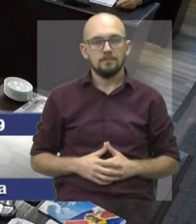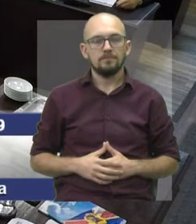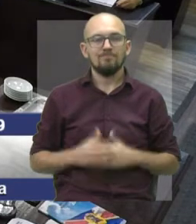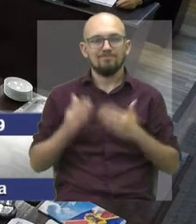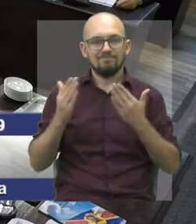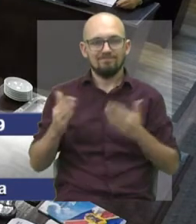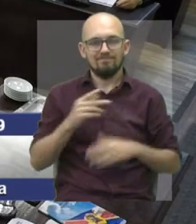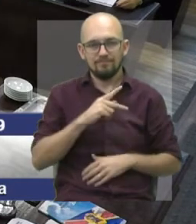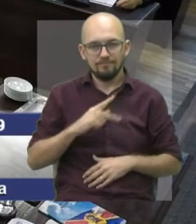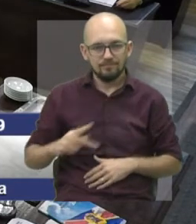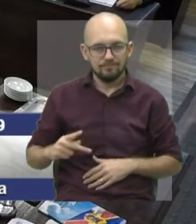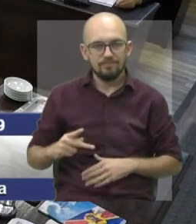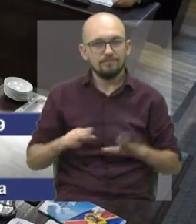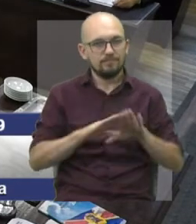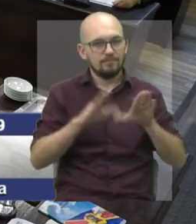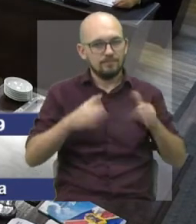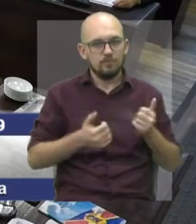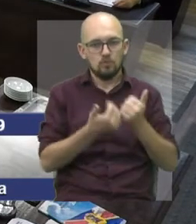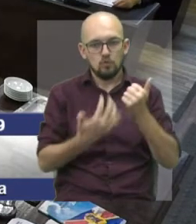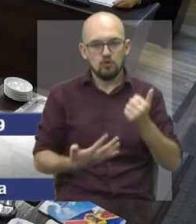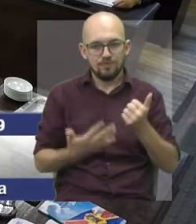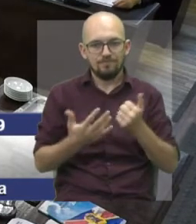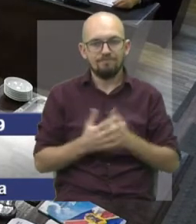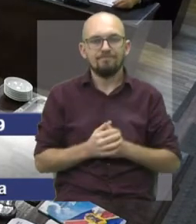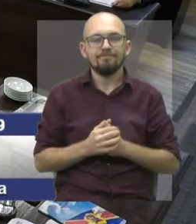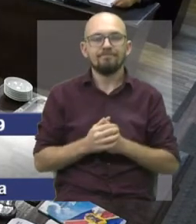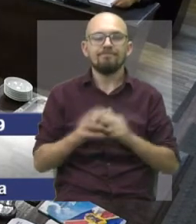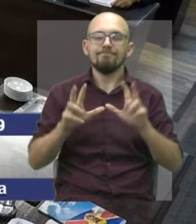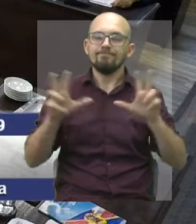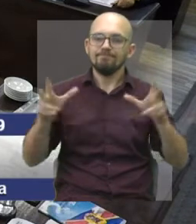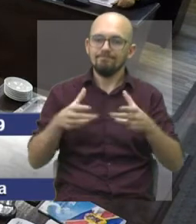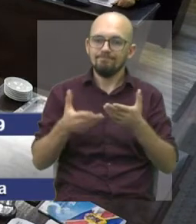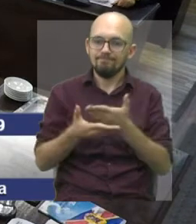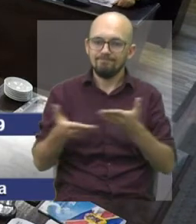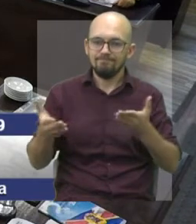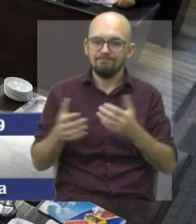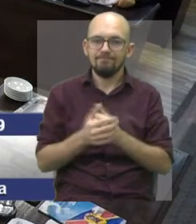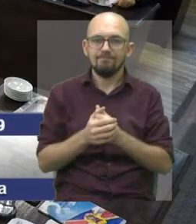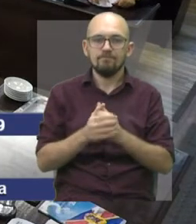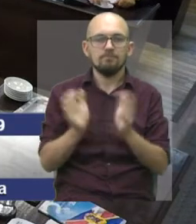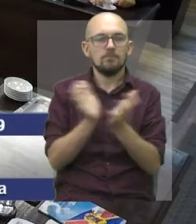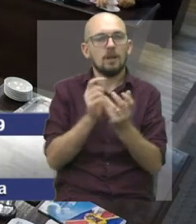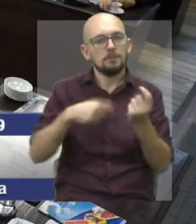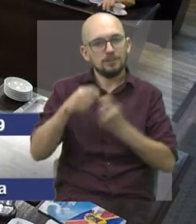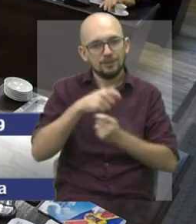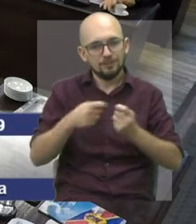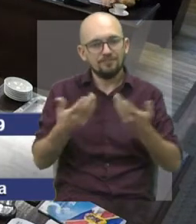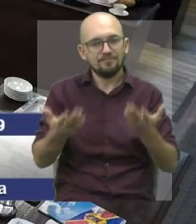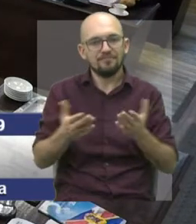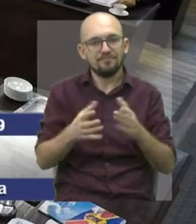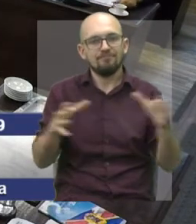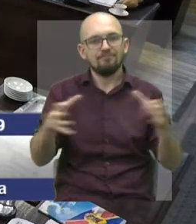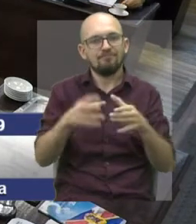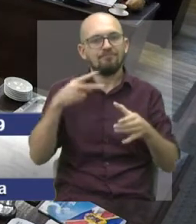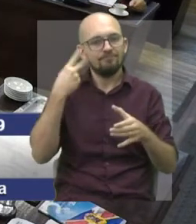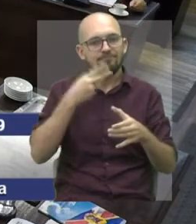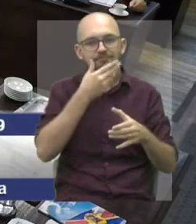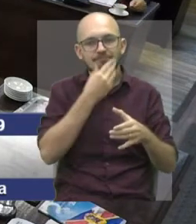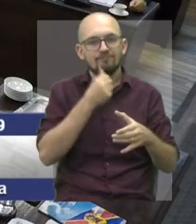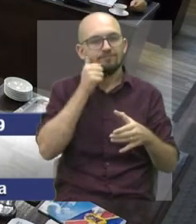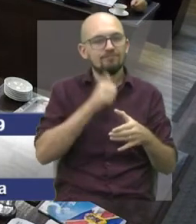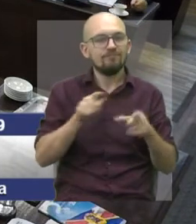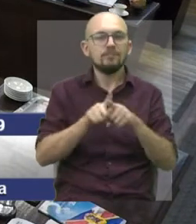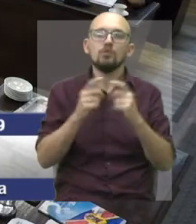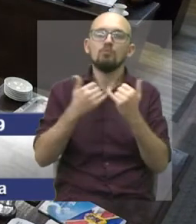Senhor presidente, integrantes desta mesa, Câmara Municipal, né, administrativo, senhores vereadores, vereadora,